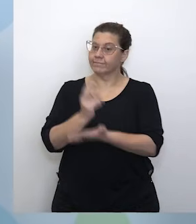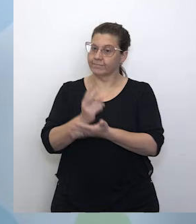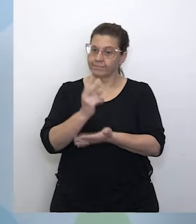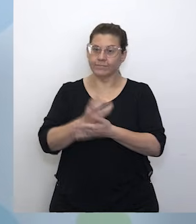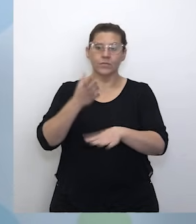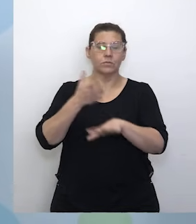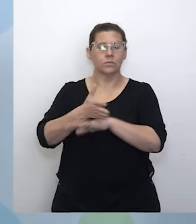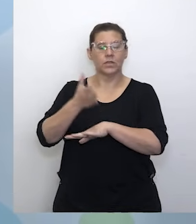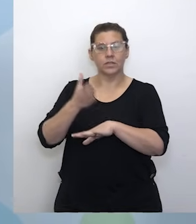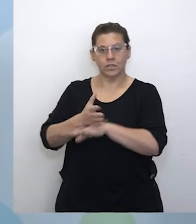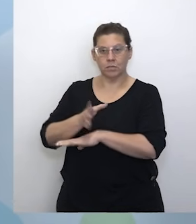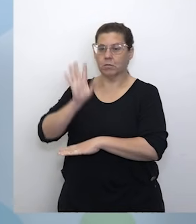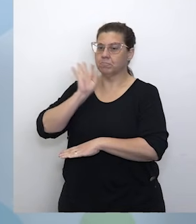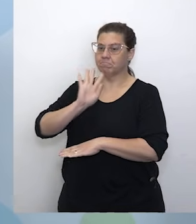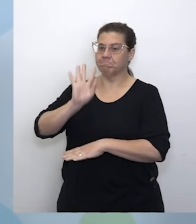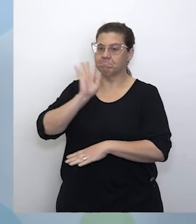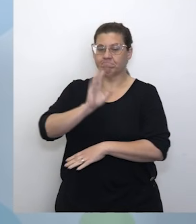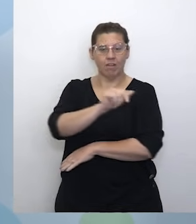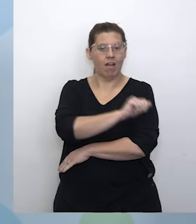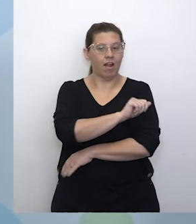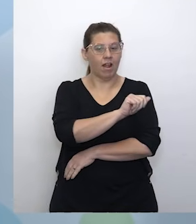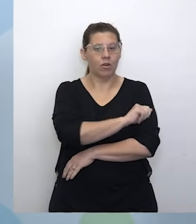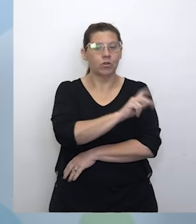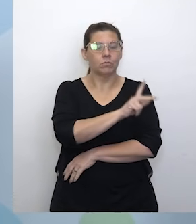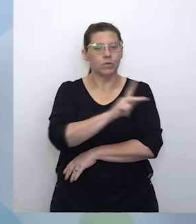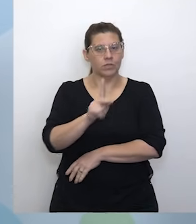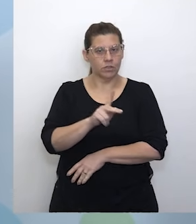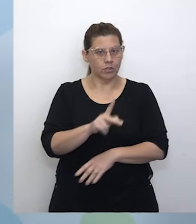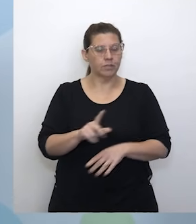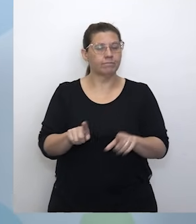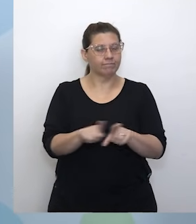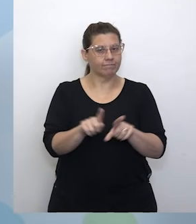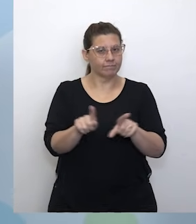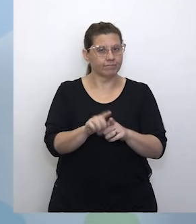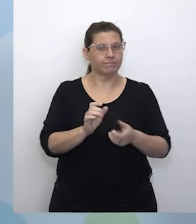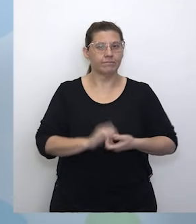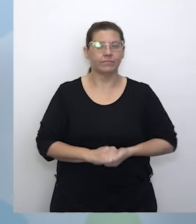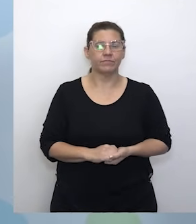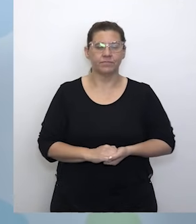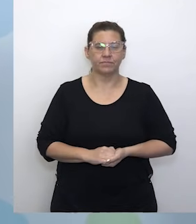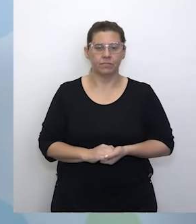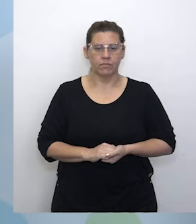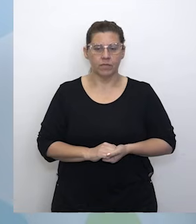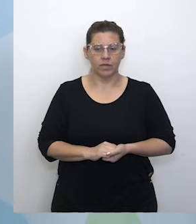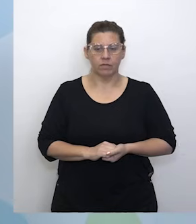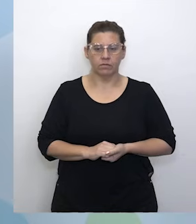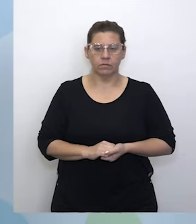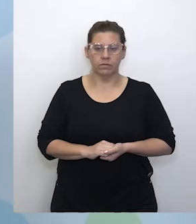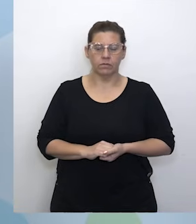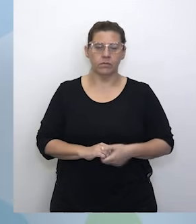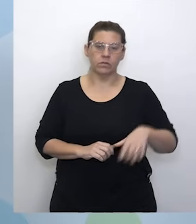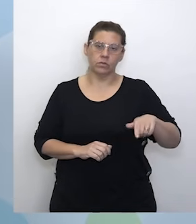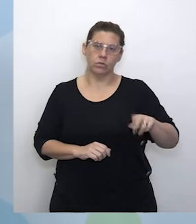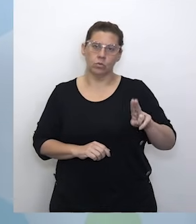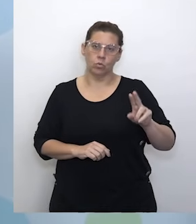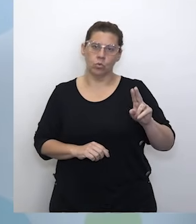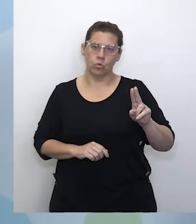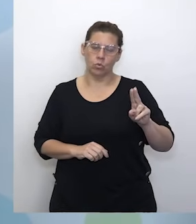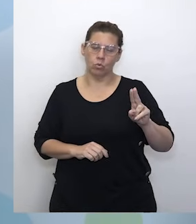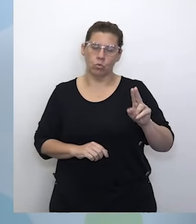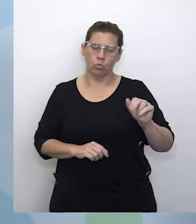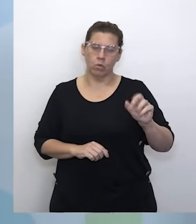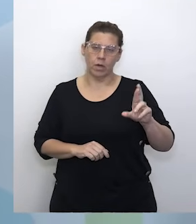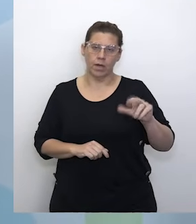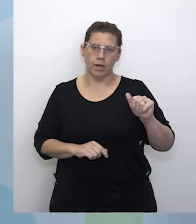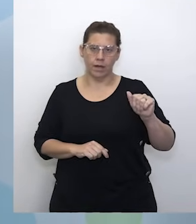a participação muito legal aqui dos alunos, dos professores aqui em referência aos alunos. Tem o pessoal de Guararema, tem um pessoal diferente mesmo